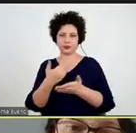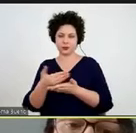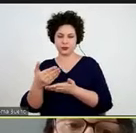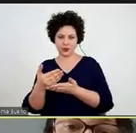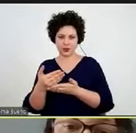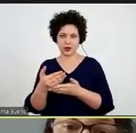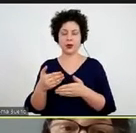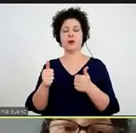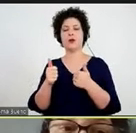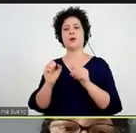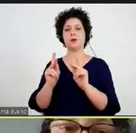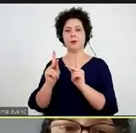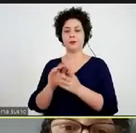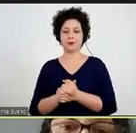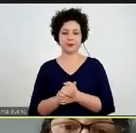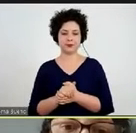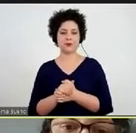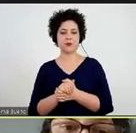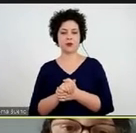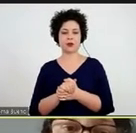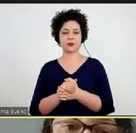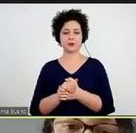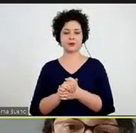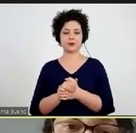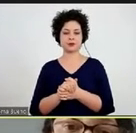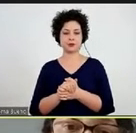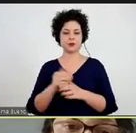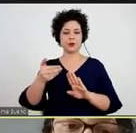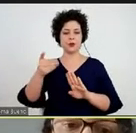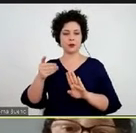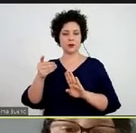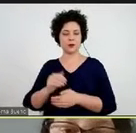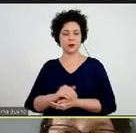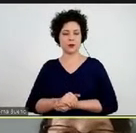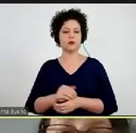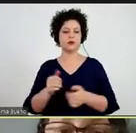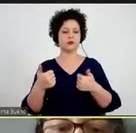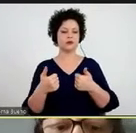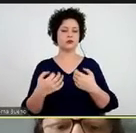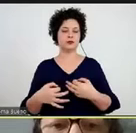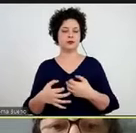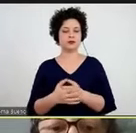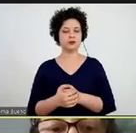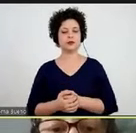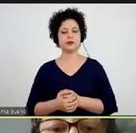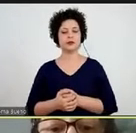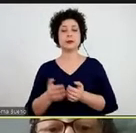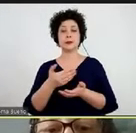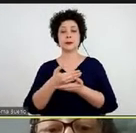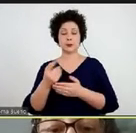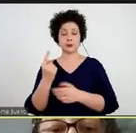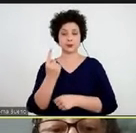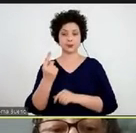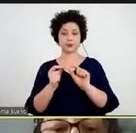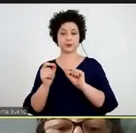favor. Isso, muito obrigada. Mais um para trás. É aí, perfeito. Eu vou começar primeiro